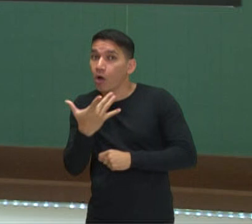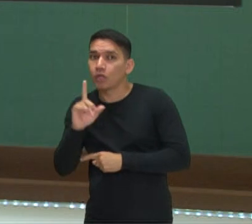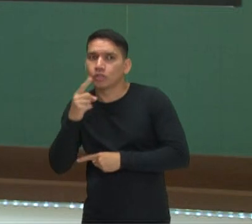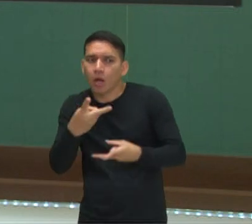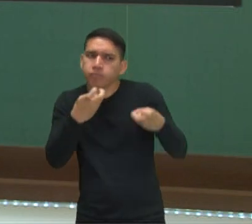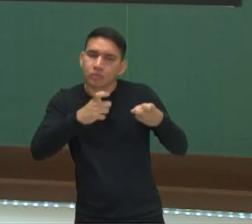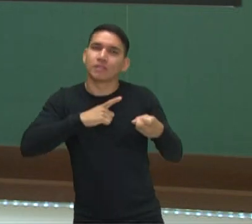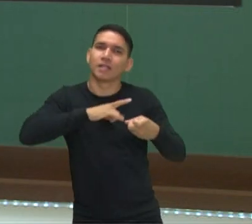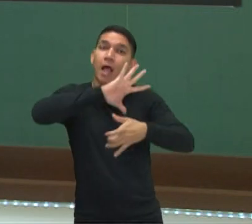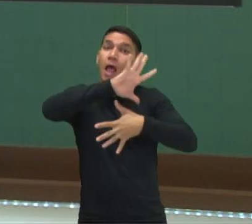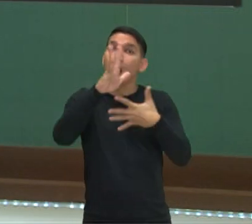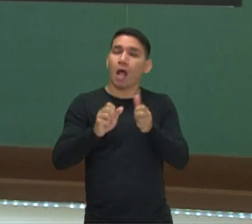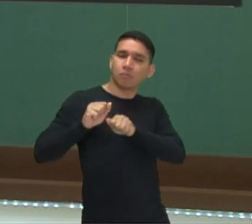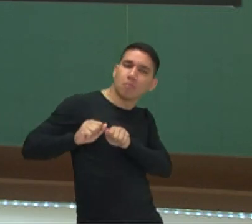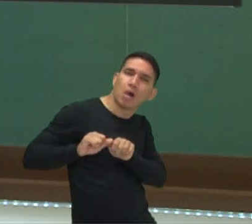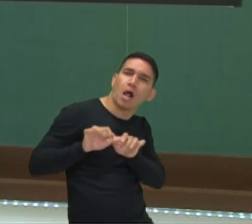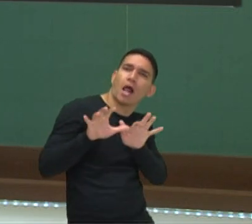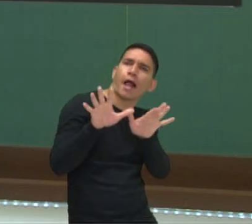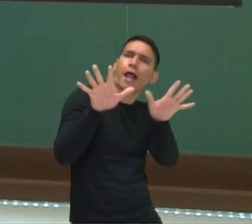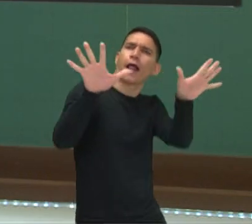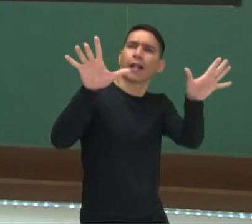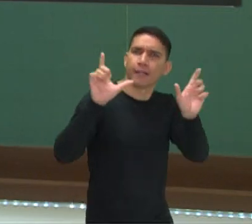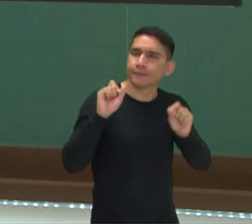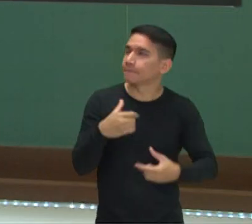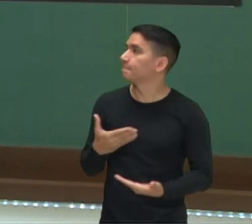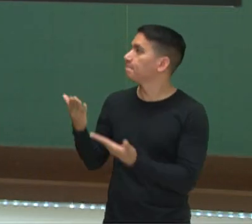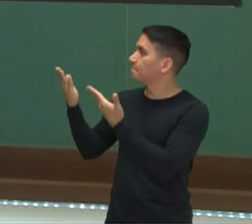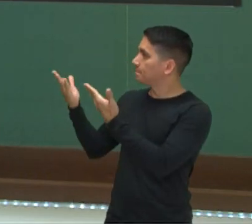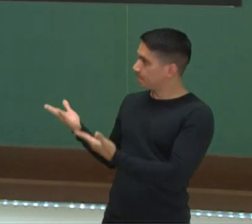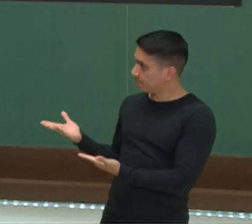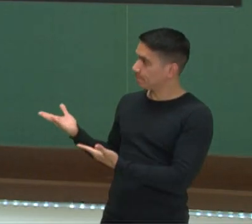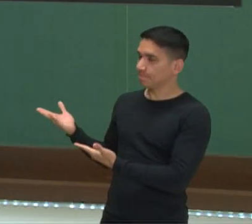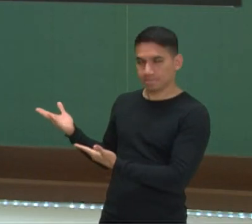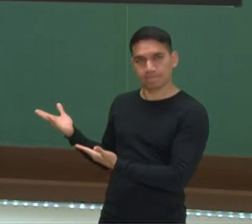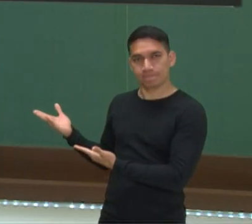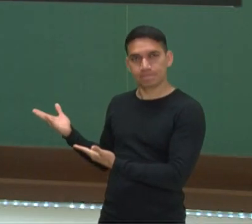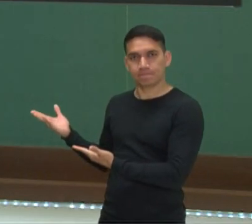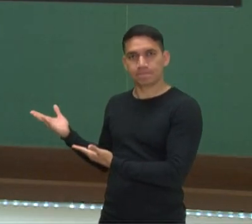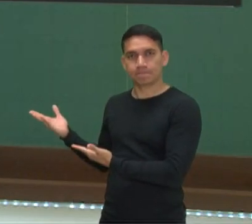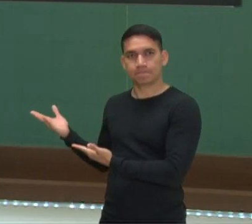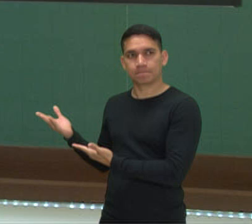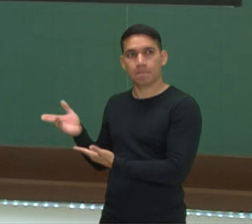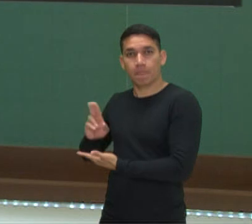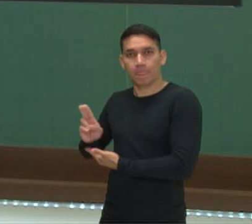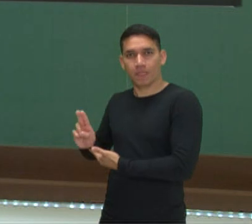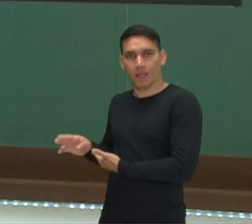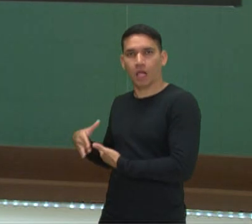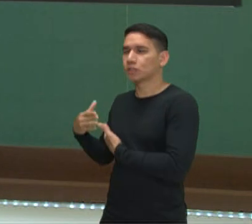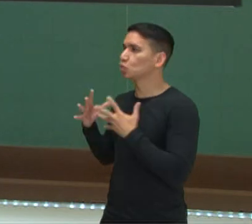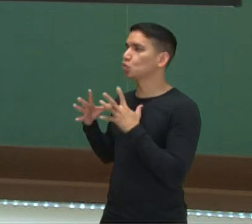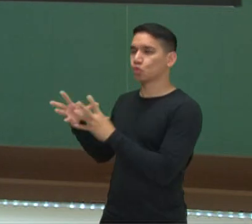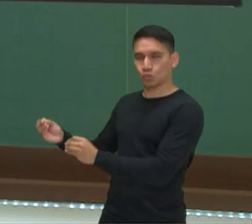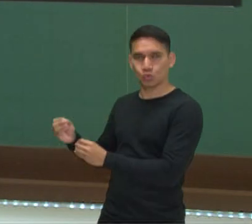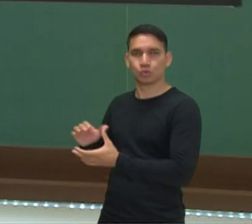ter a presença, inclusive, da própria floresta amazônica. Ali as Guianas, né? Guiana e Guiana